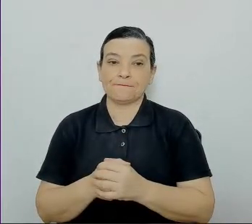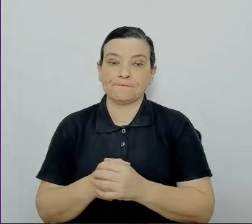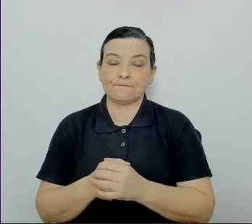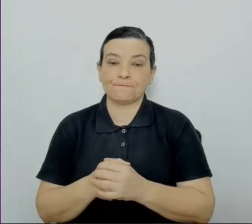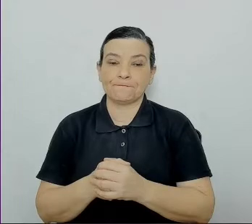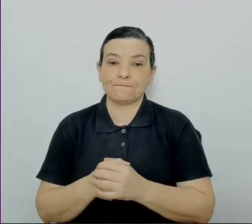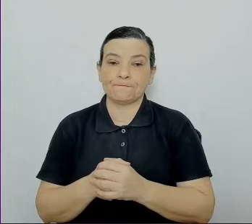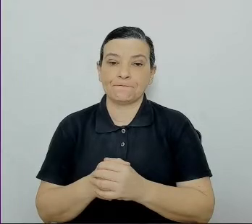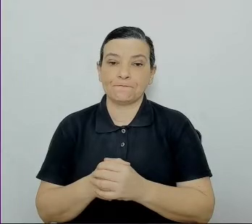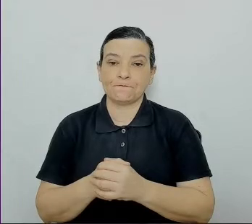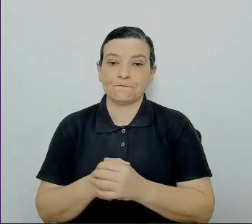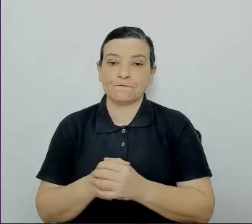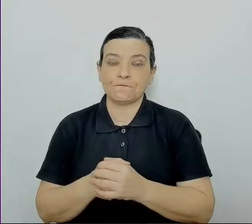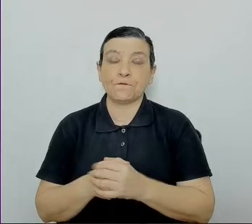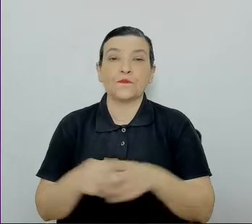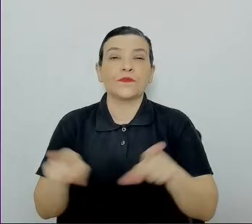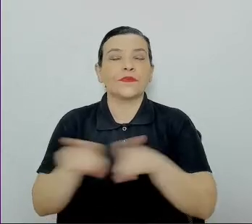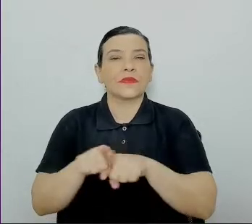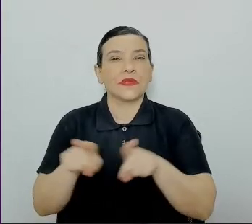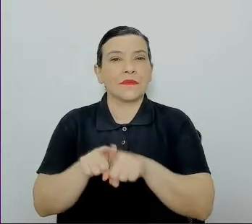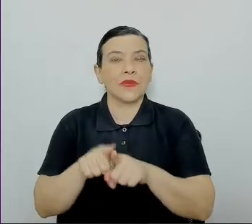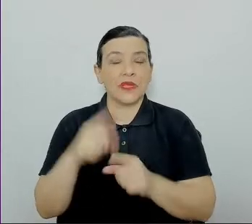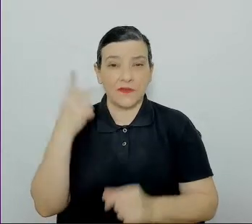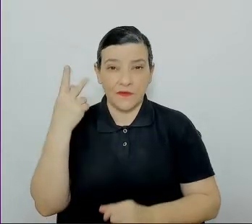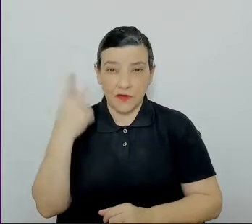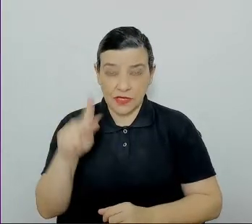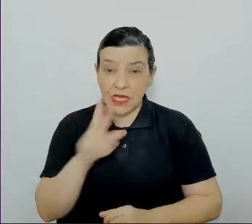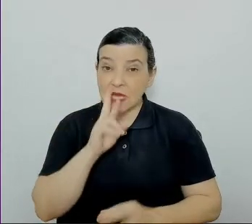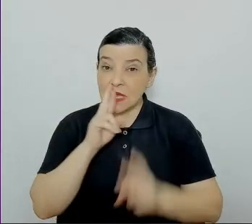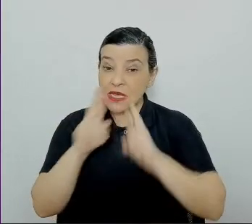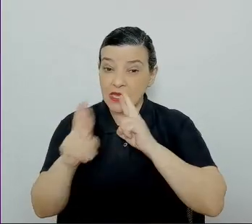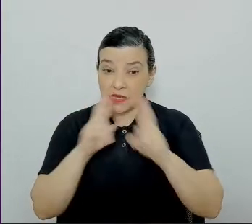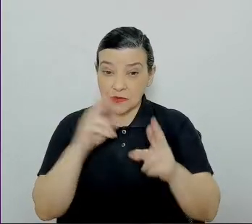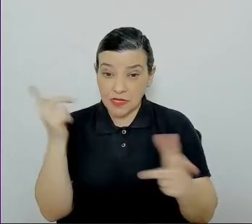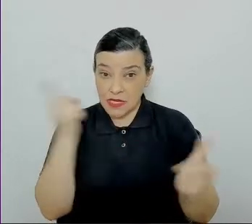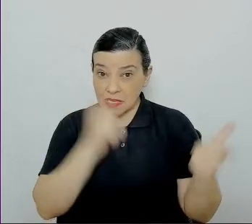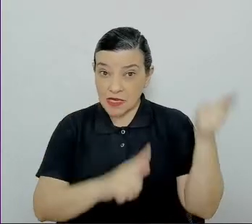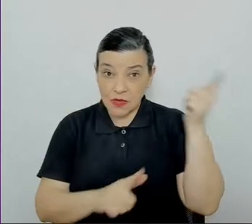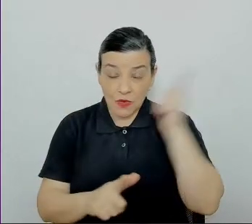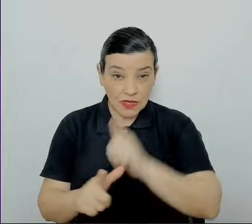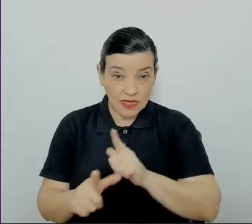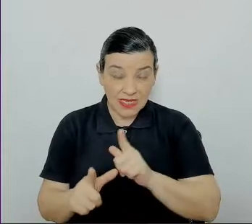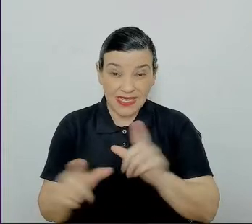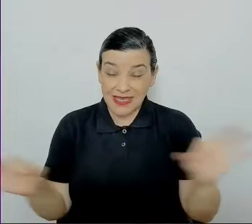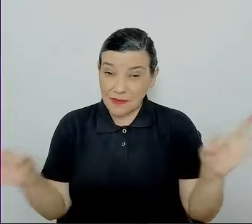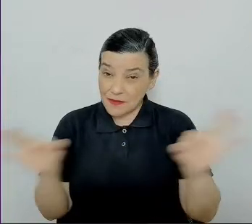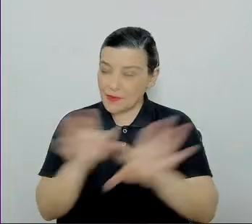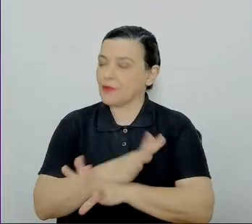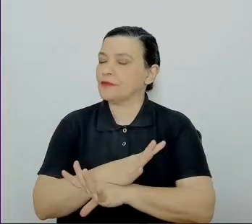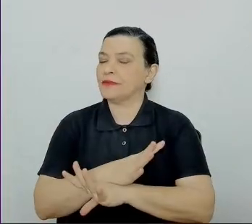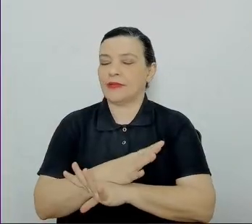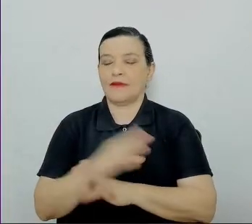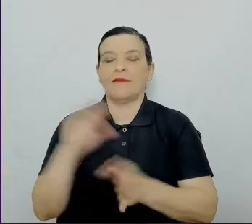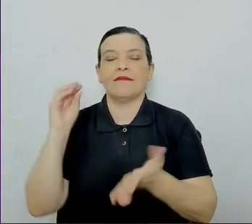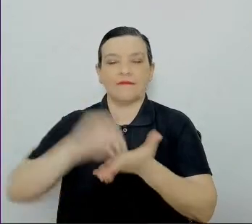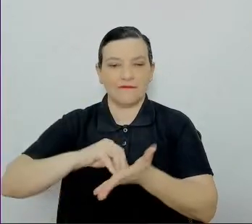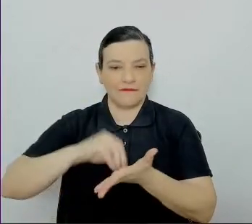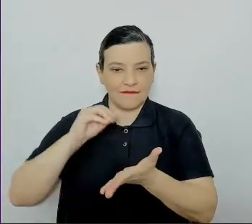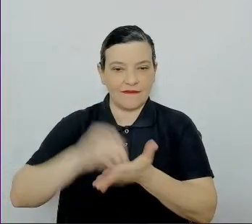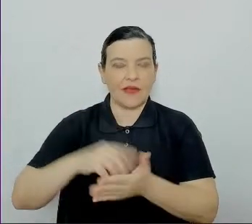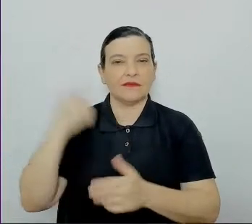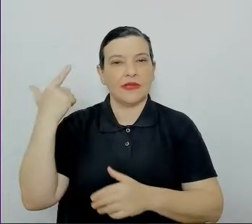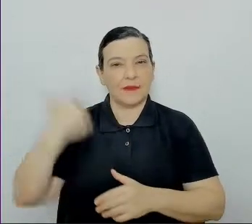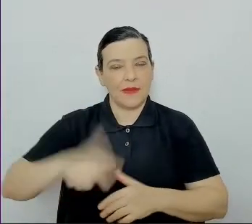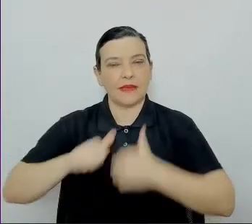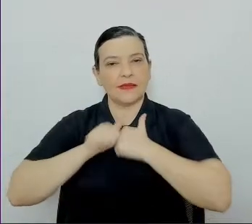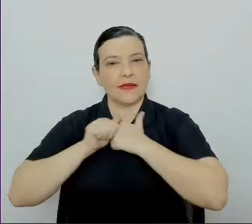E ainda assim, mesmo se você conseguir responder isso tudo bem e conseguir mensurar, ainda não é o suficiente. A gente ainda tem as outras 2 camadas que a gente precisa estar sempre medindo